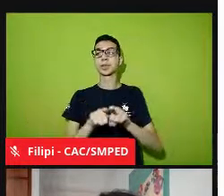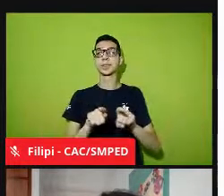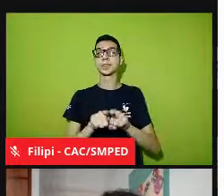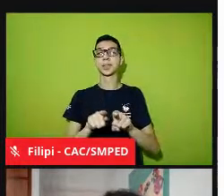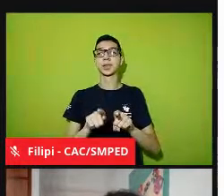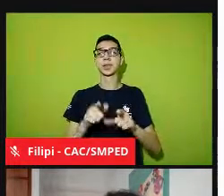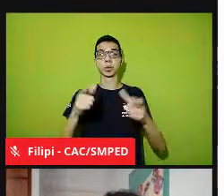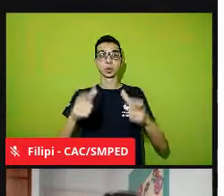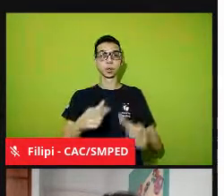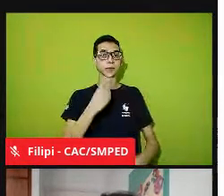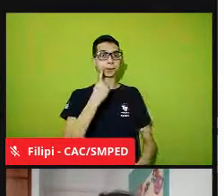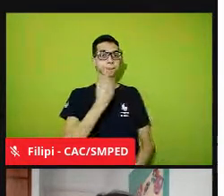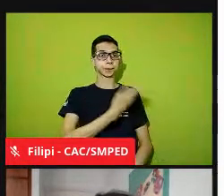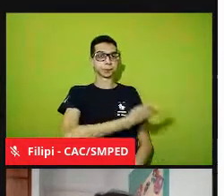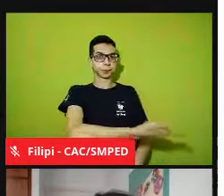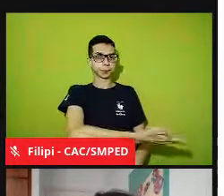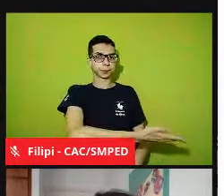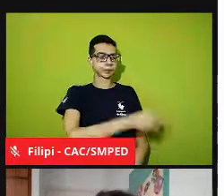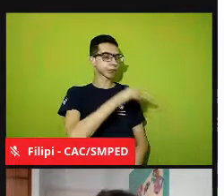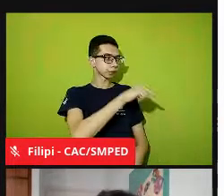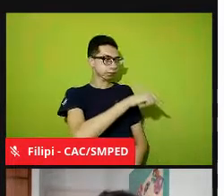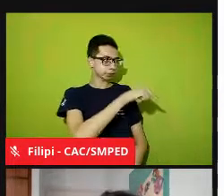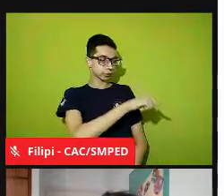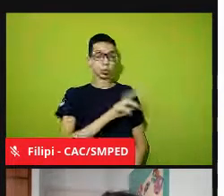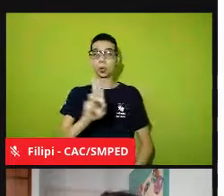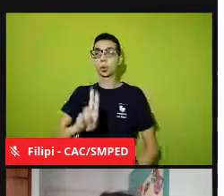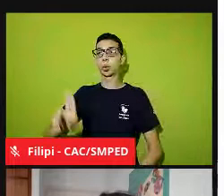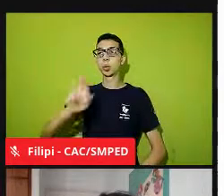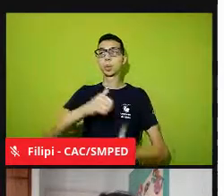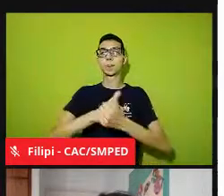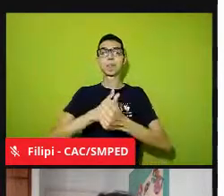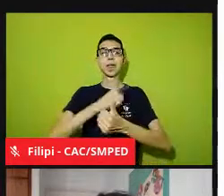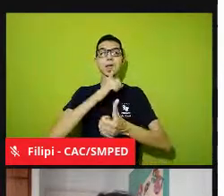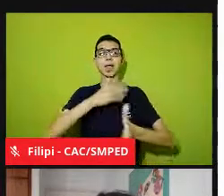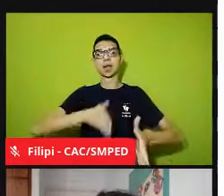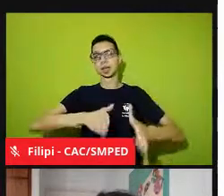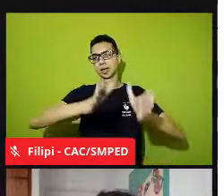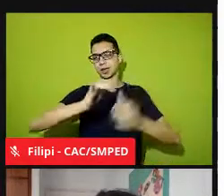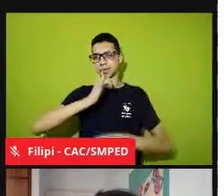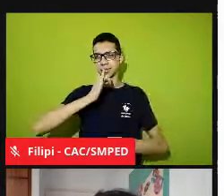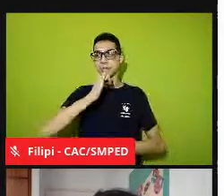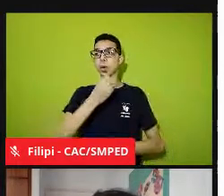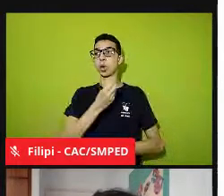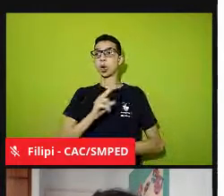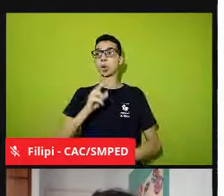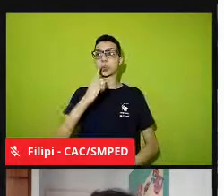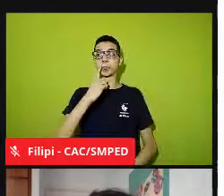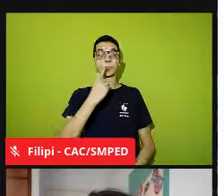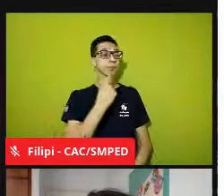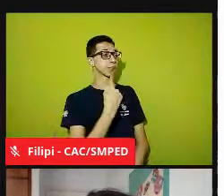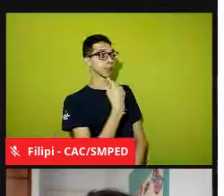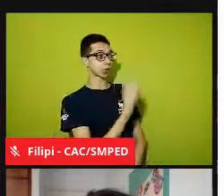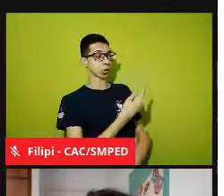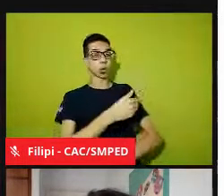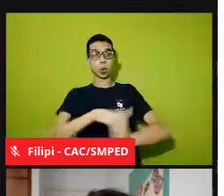espaço público junto do córrego, por exemplo, né, ou aqui uma rua decorada para festa junina,